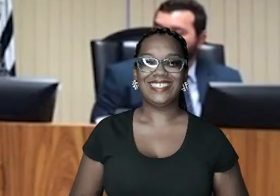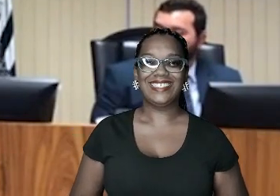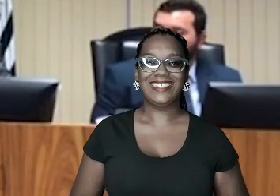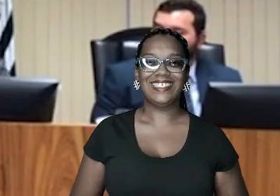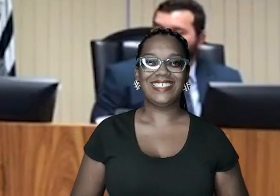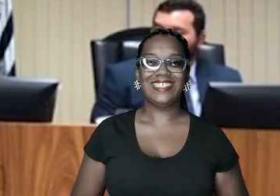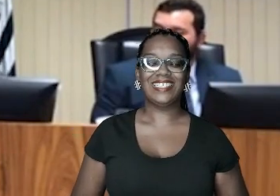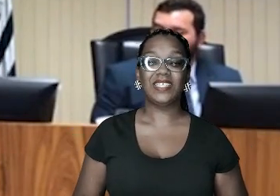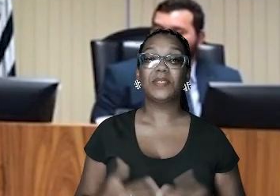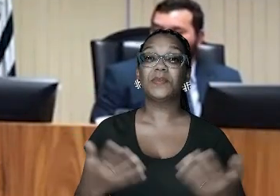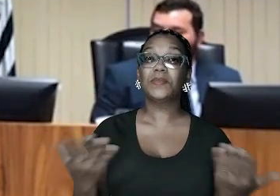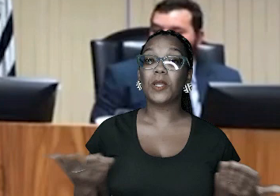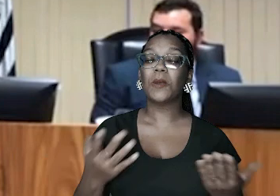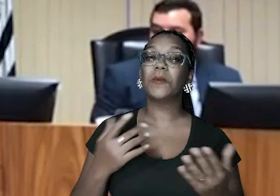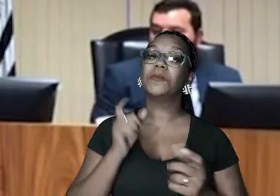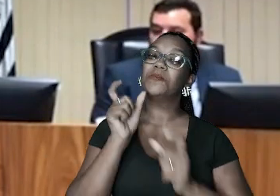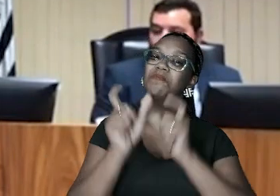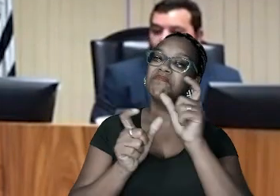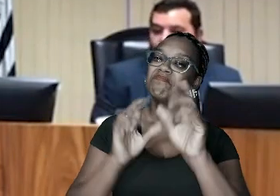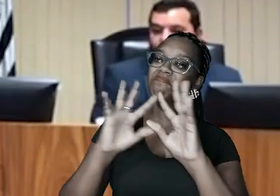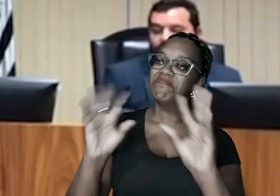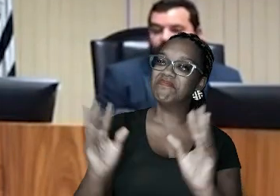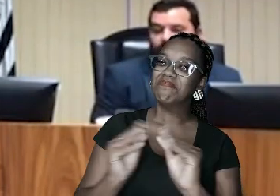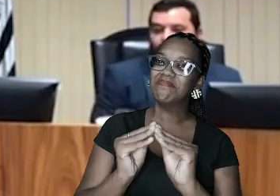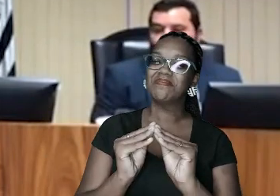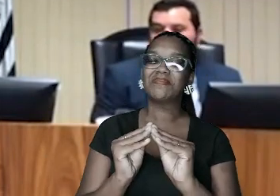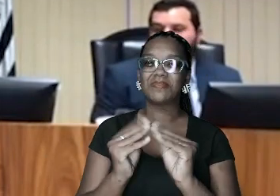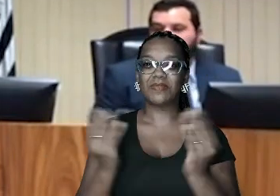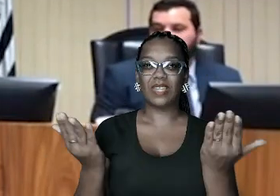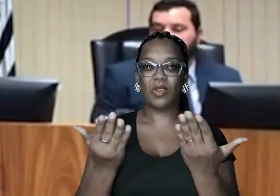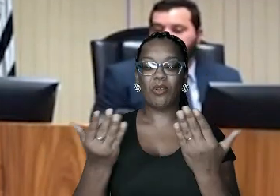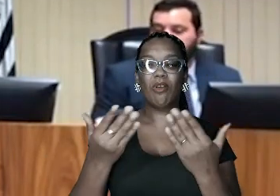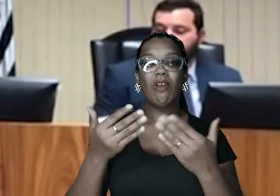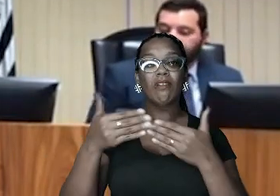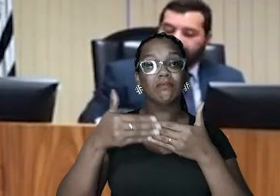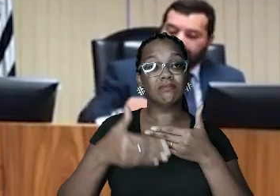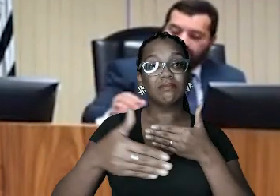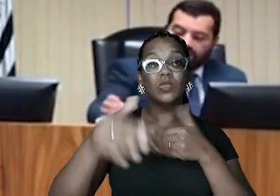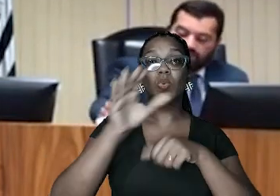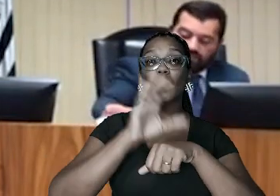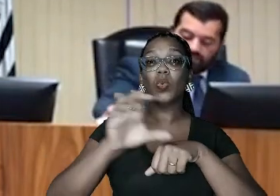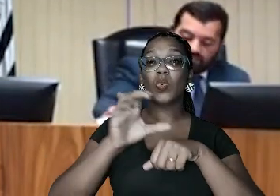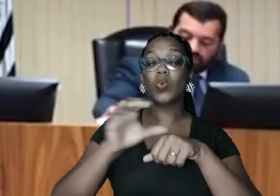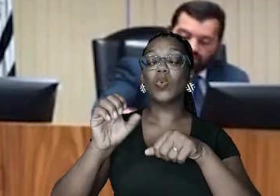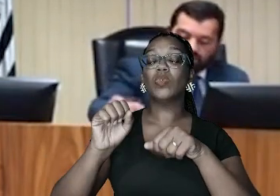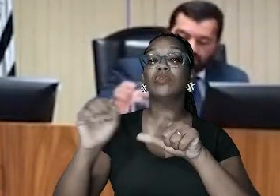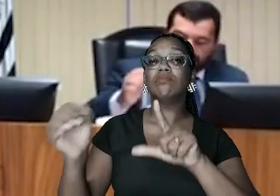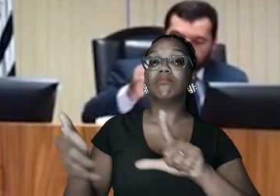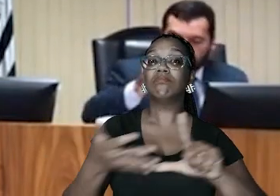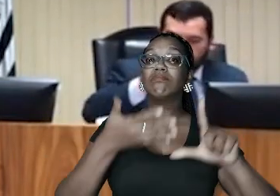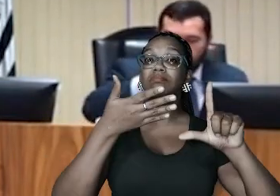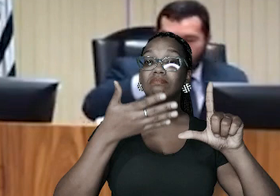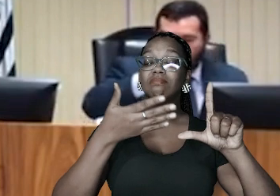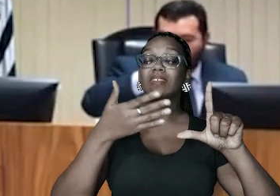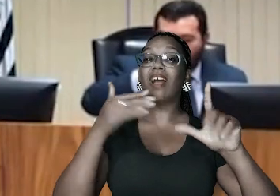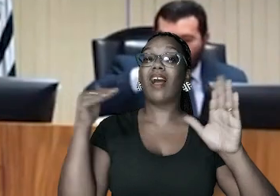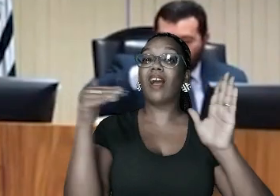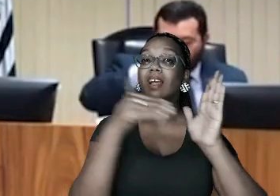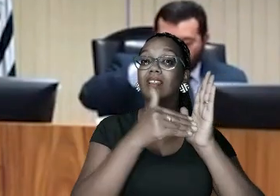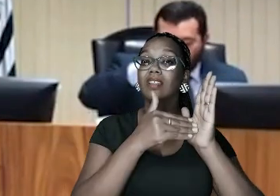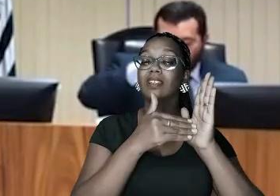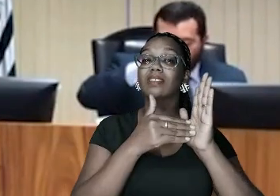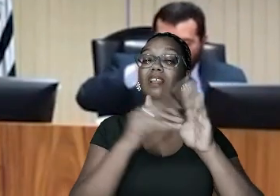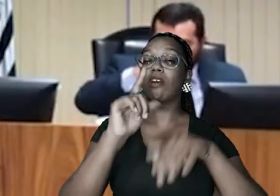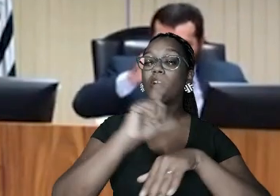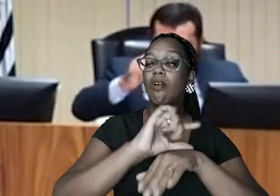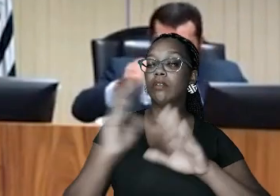então é com essas palavras aqui o curso nós